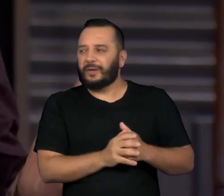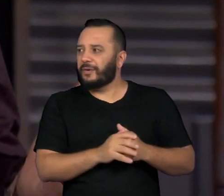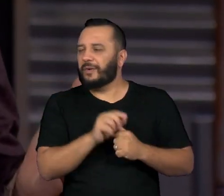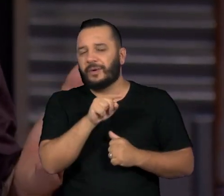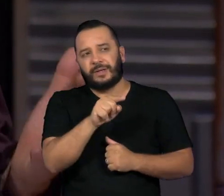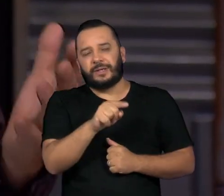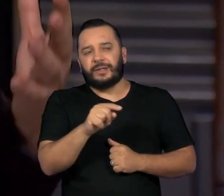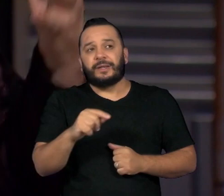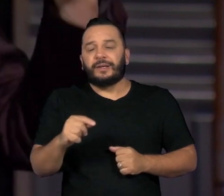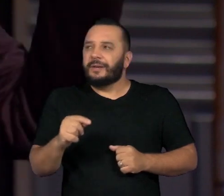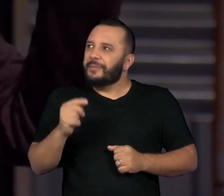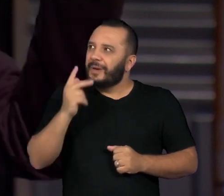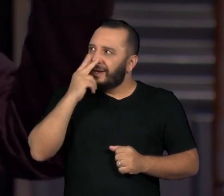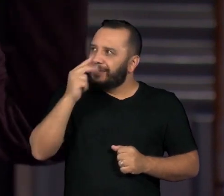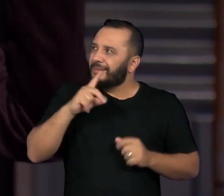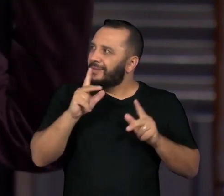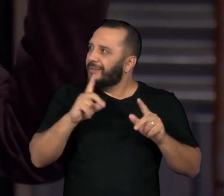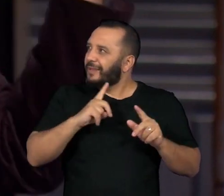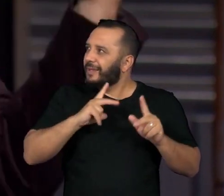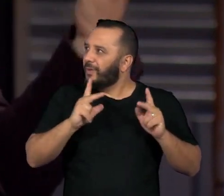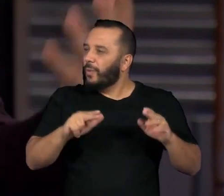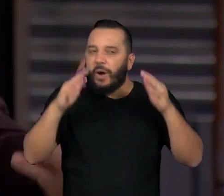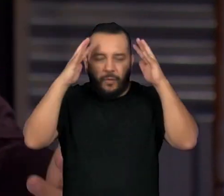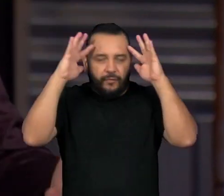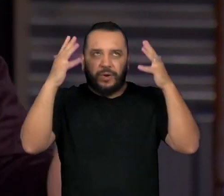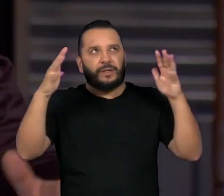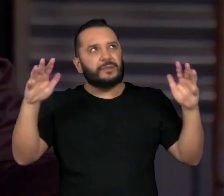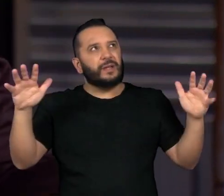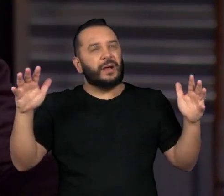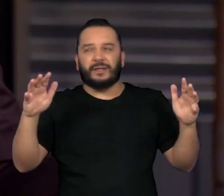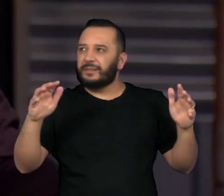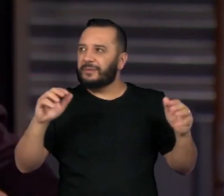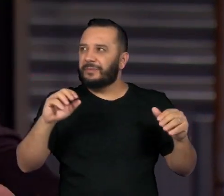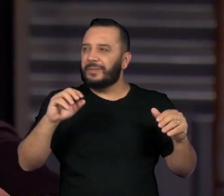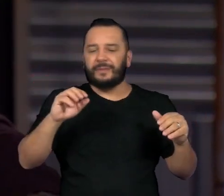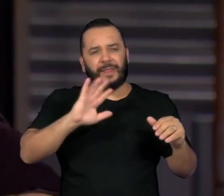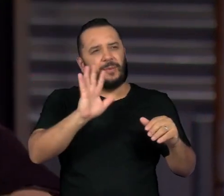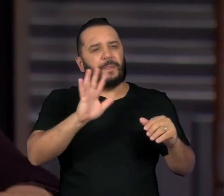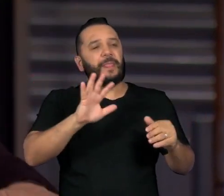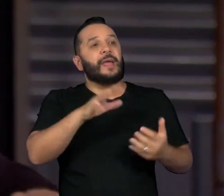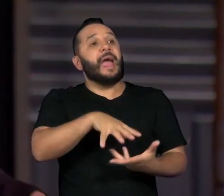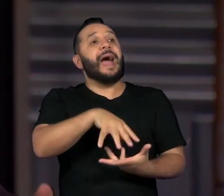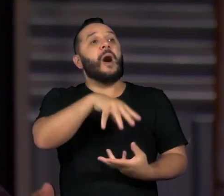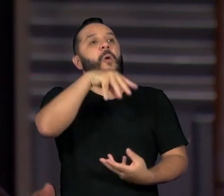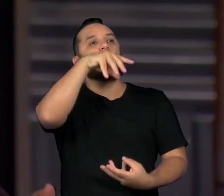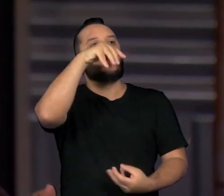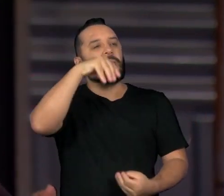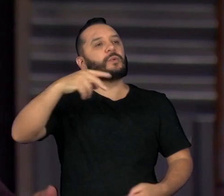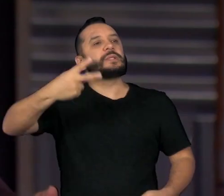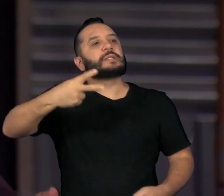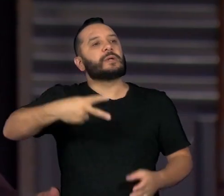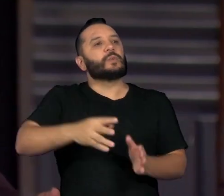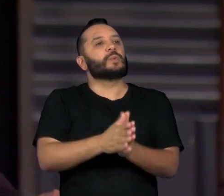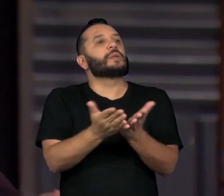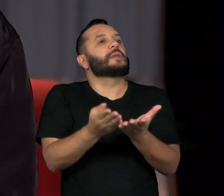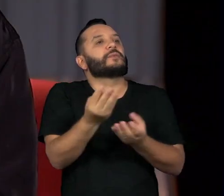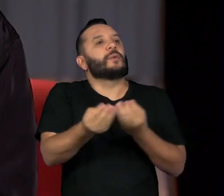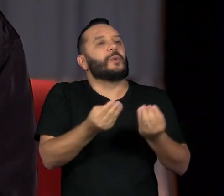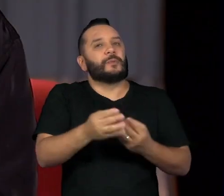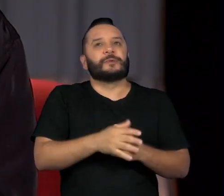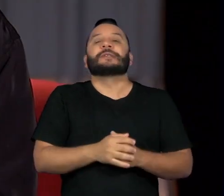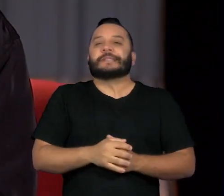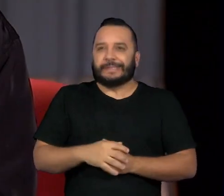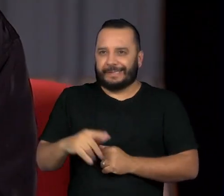de fantasma, mas aquela aura do segundo livro. Como é que está essa expectativa? Sim.